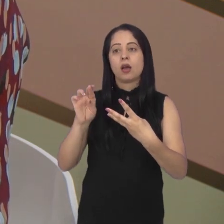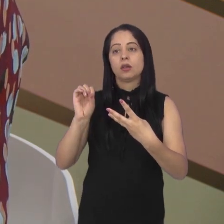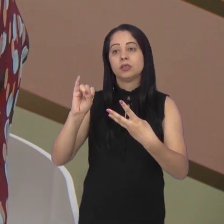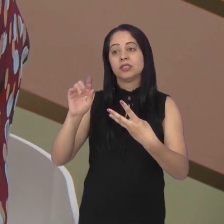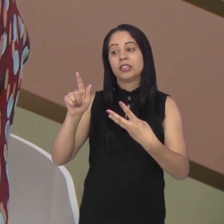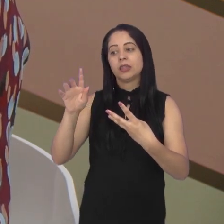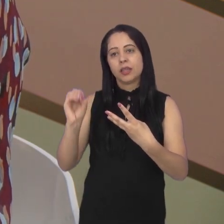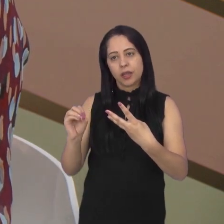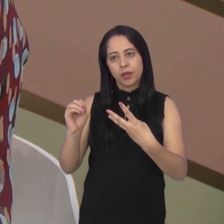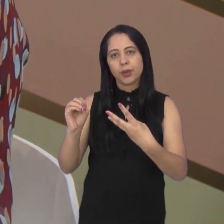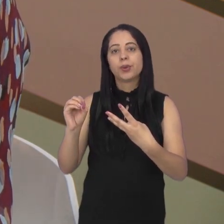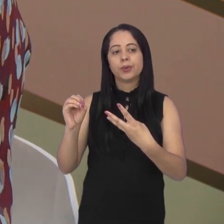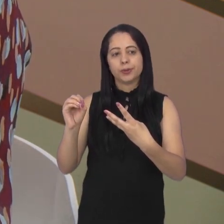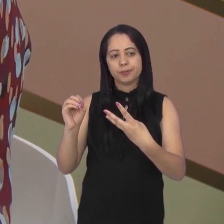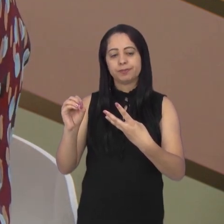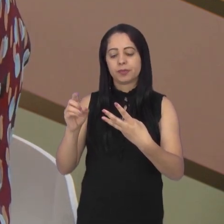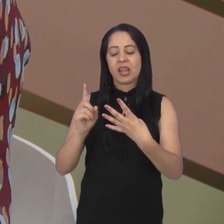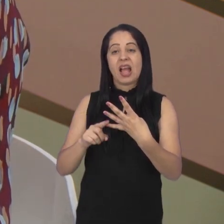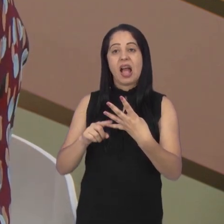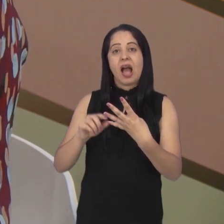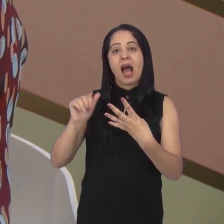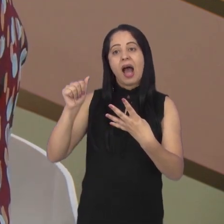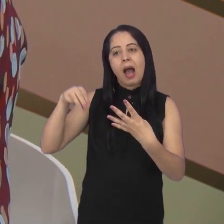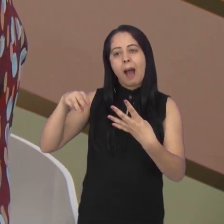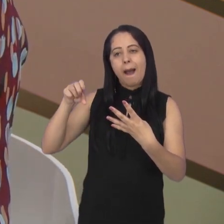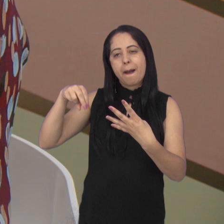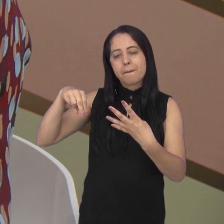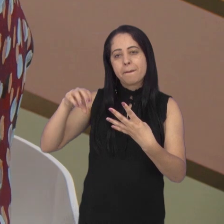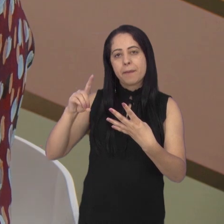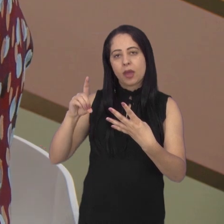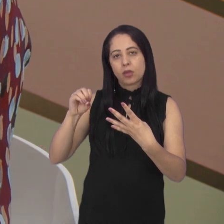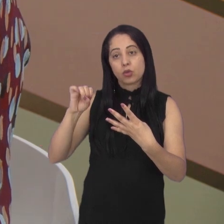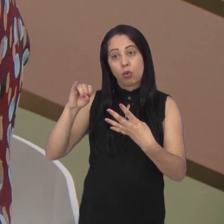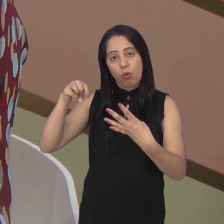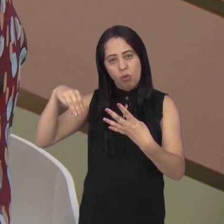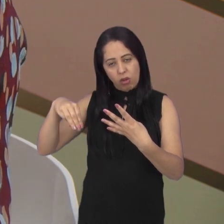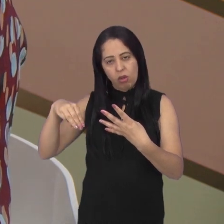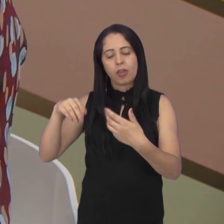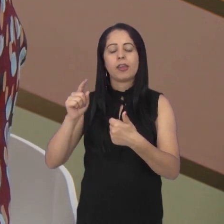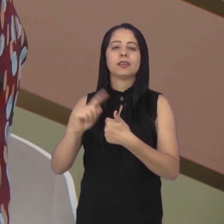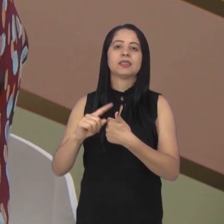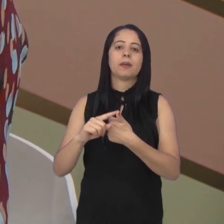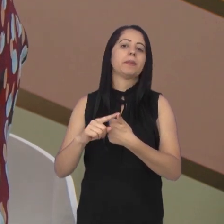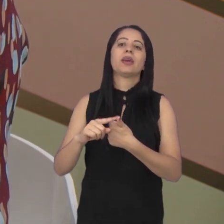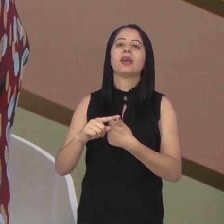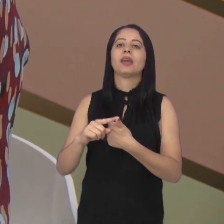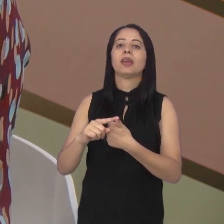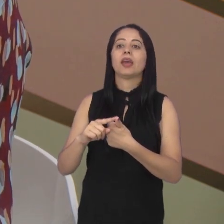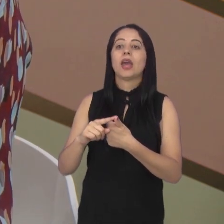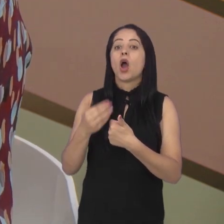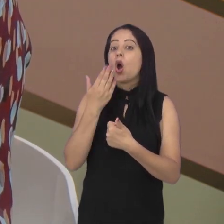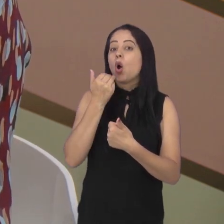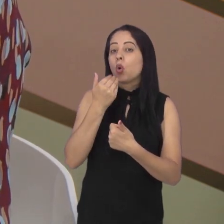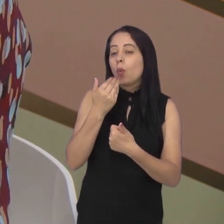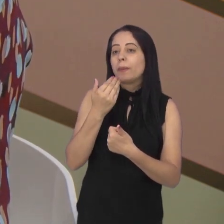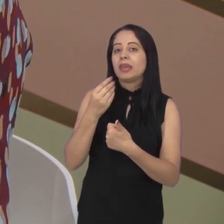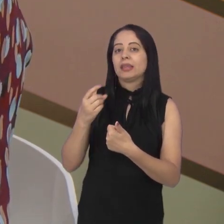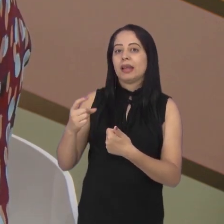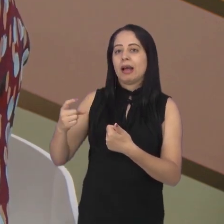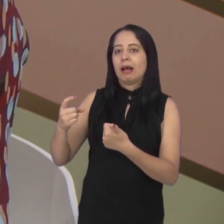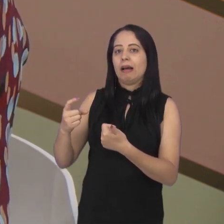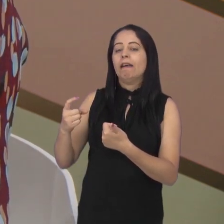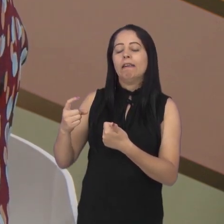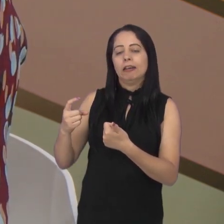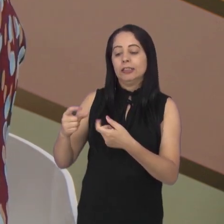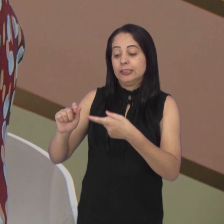gente tem alergia para amendoins, alergia para castanhas, que elas vêm crescendo ultimamente, alergia para os frutos do mar, então eu tenho alergia